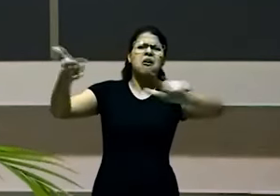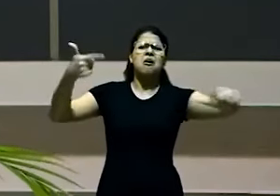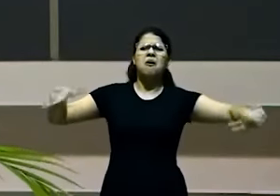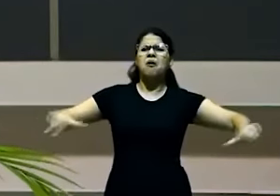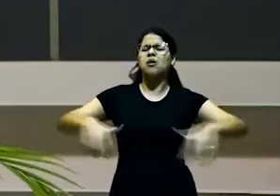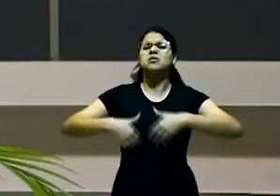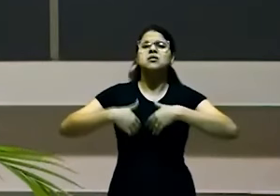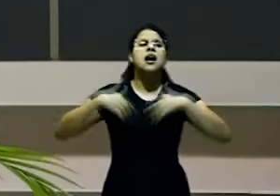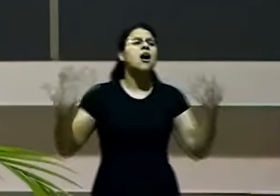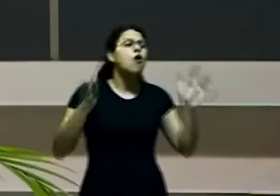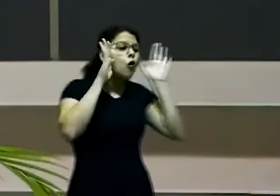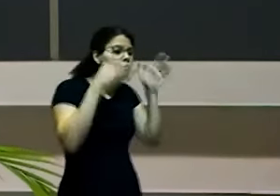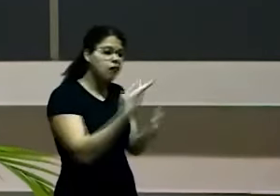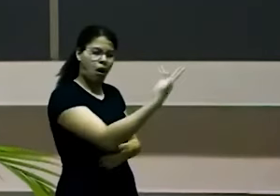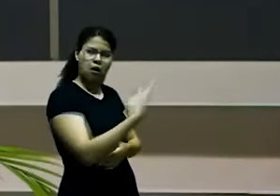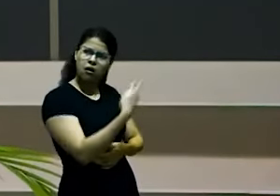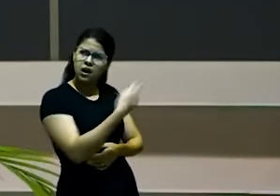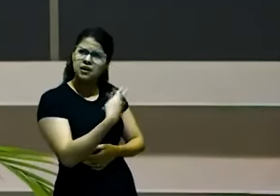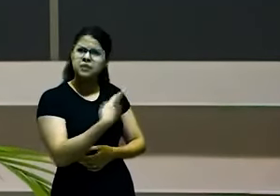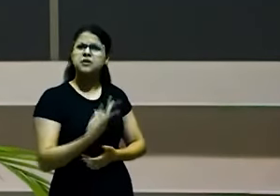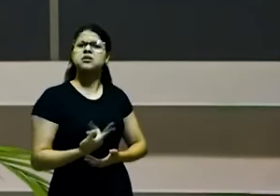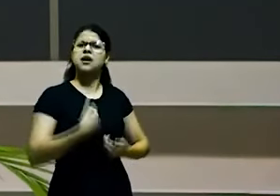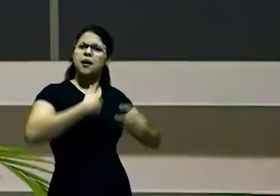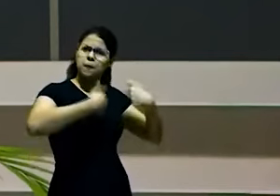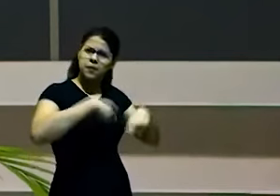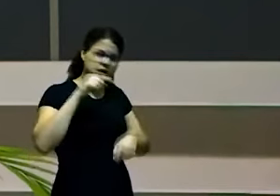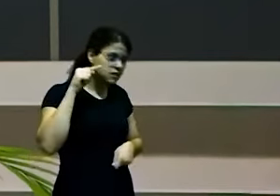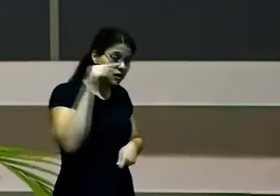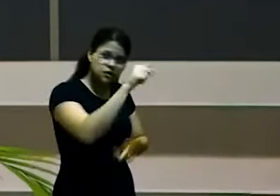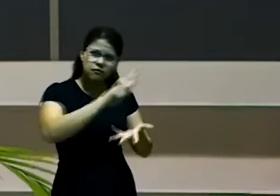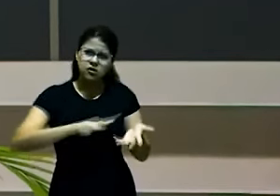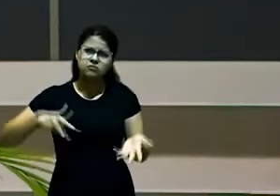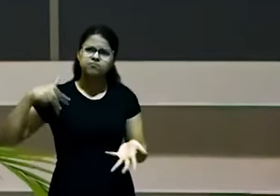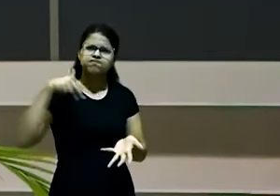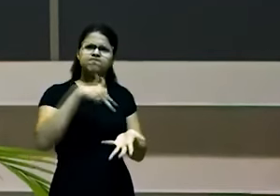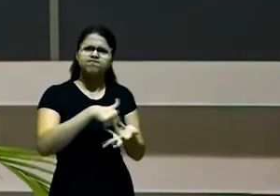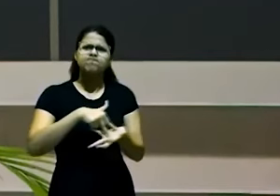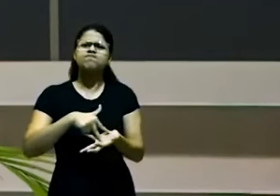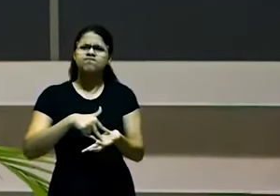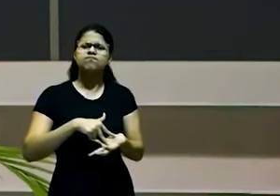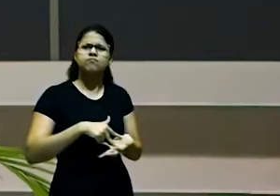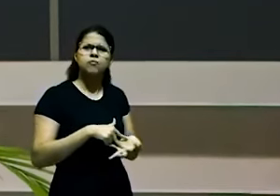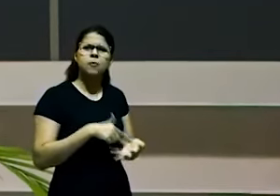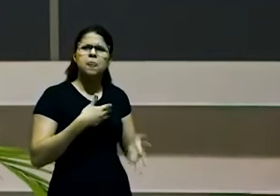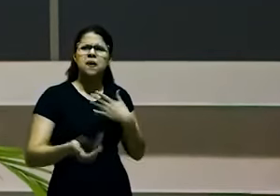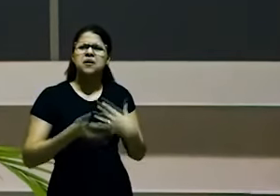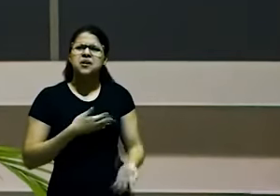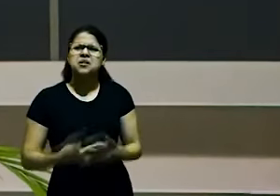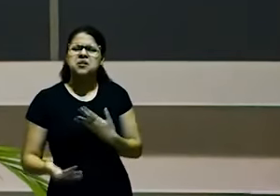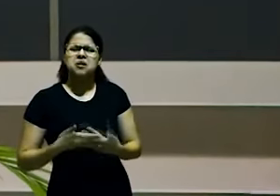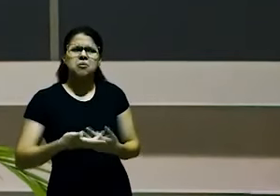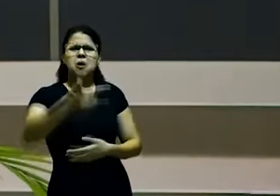agora o assunto é eu e você Eu preciso que você se coloque de pé se o irmão faz ou deixa de